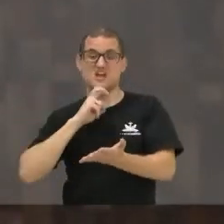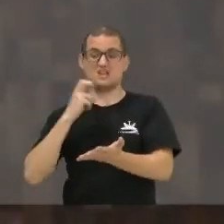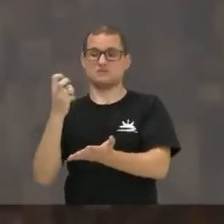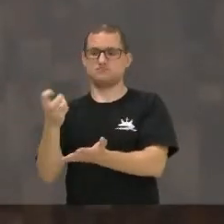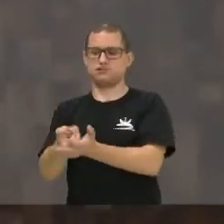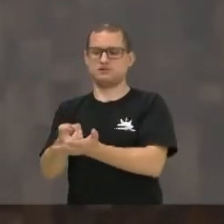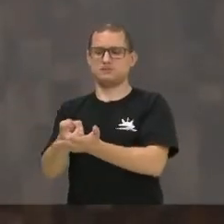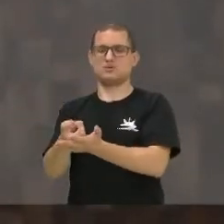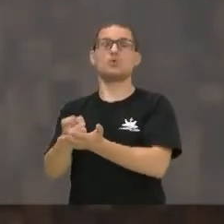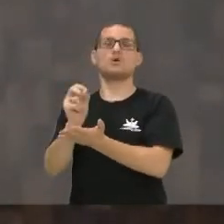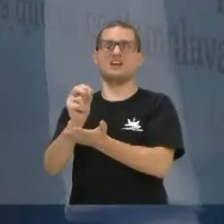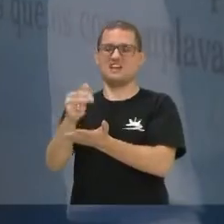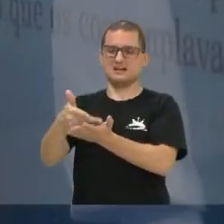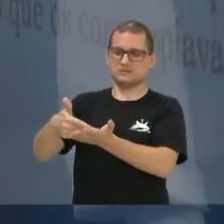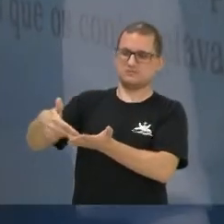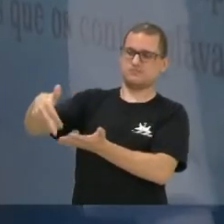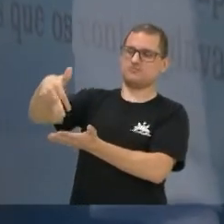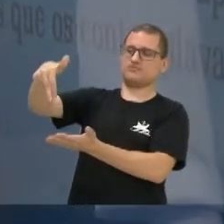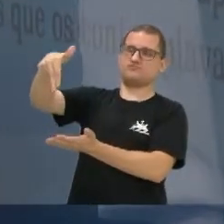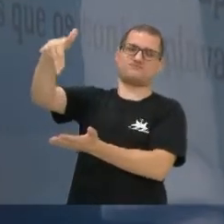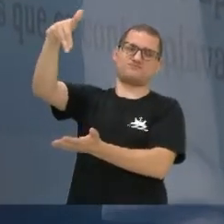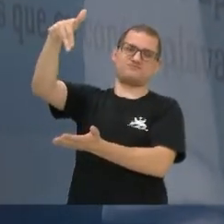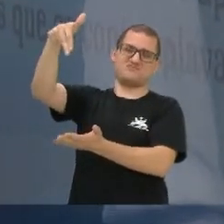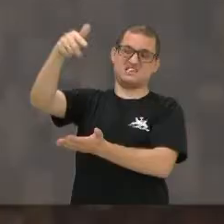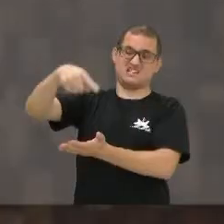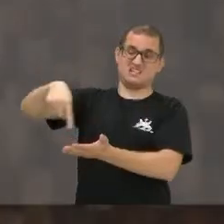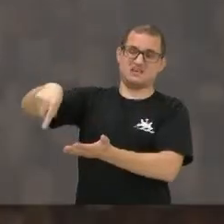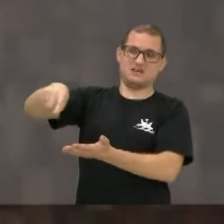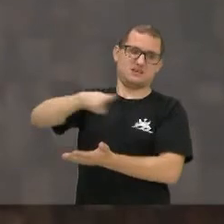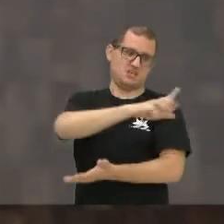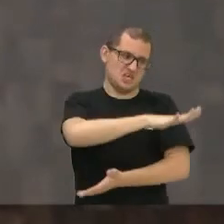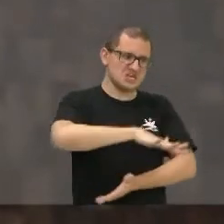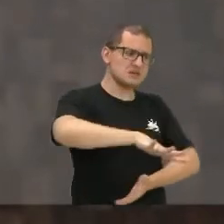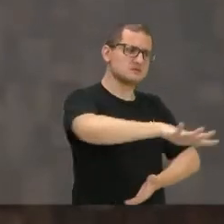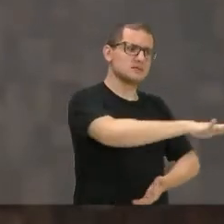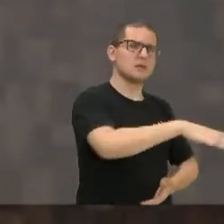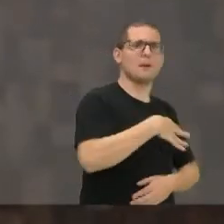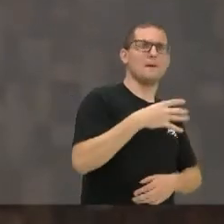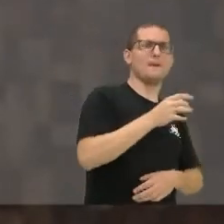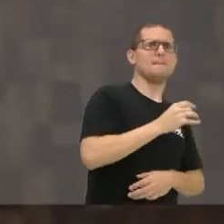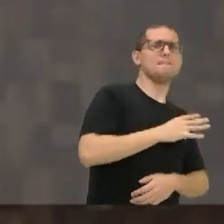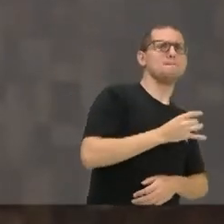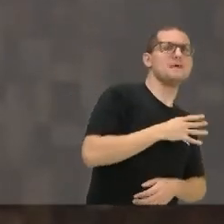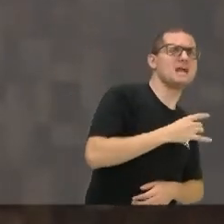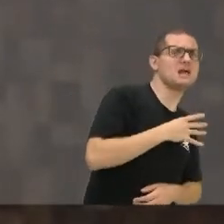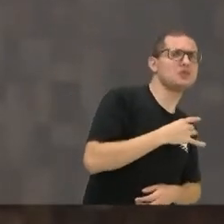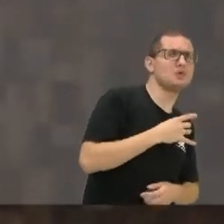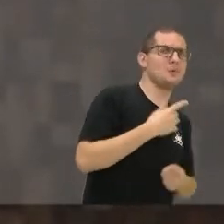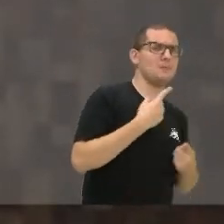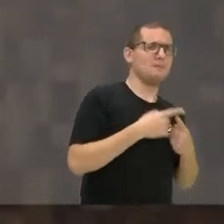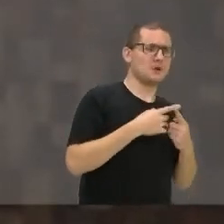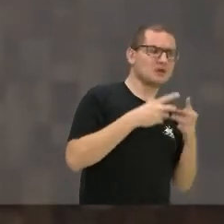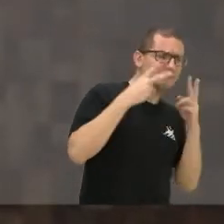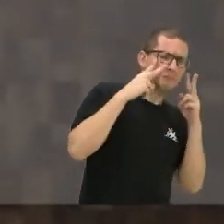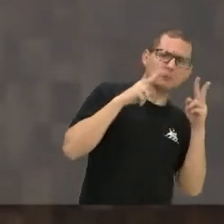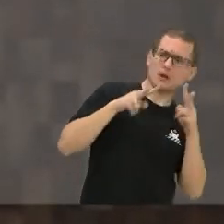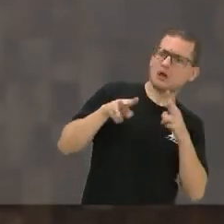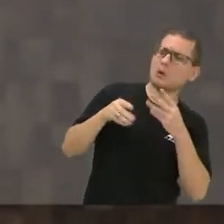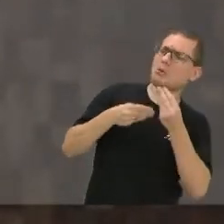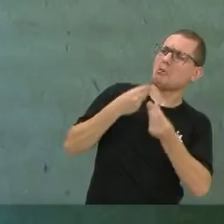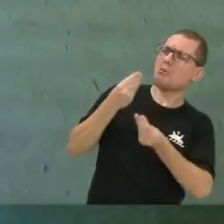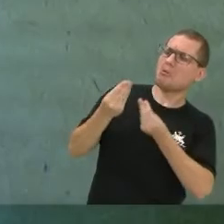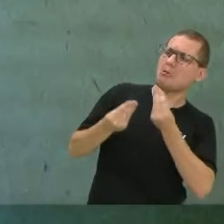eles se puseram em pé e grande medo se apoderou dos que se contemplavam